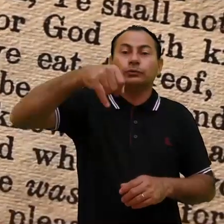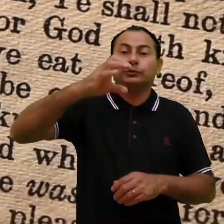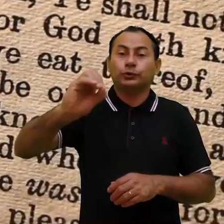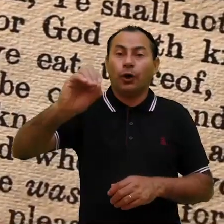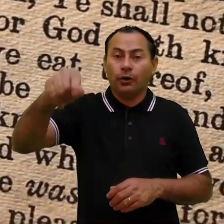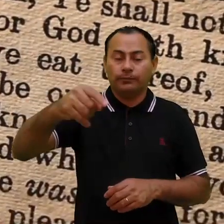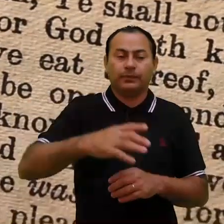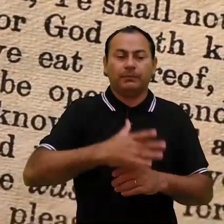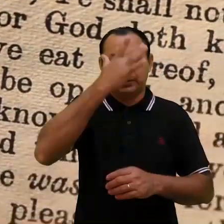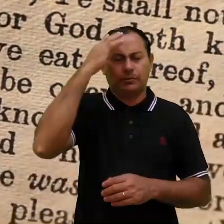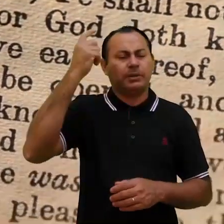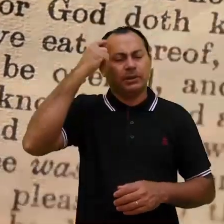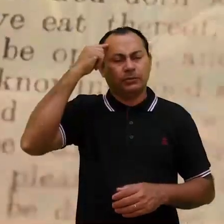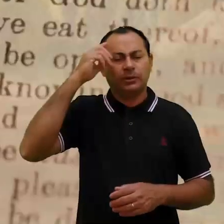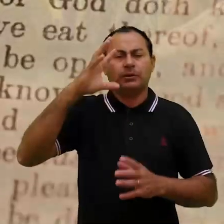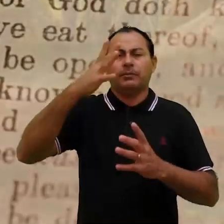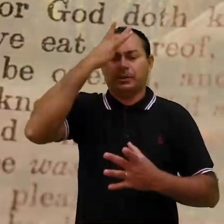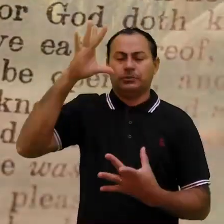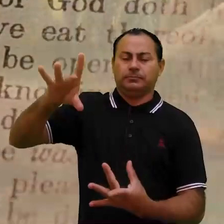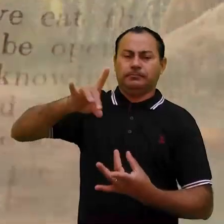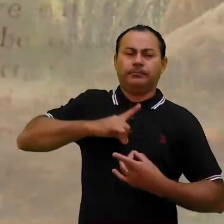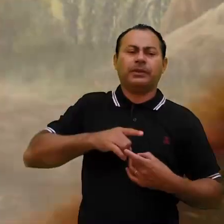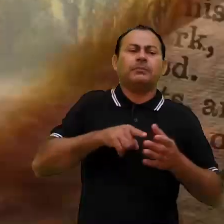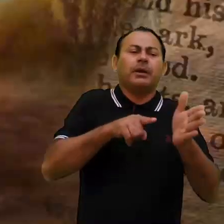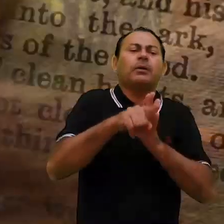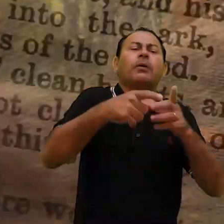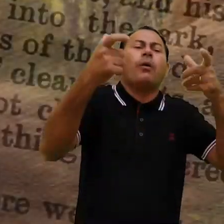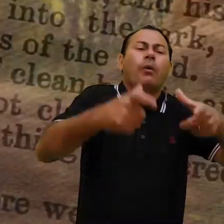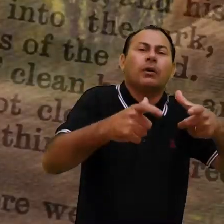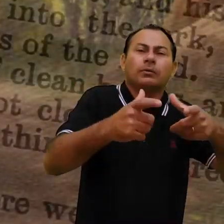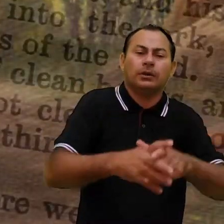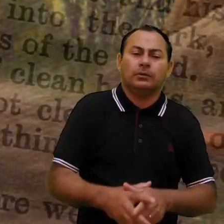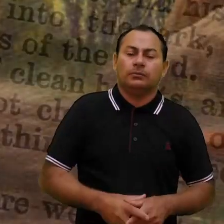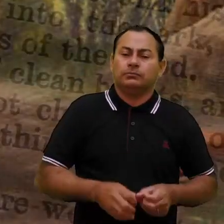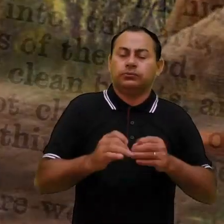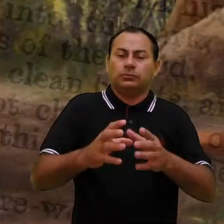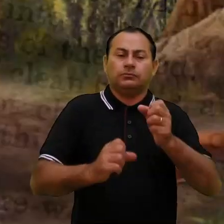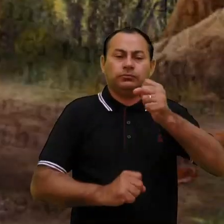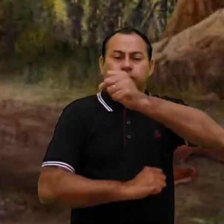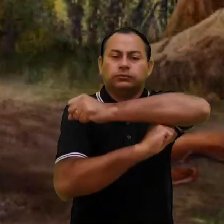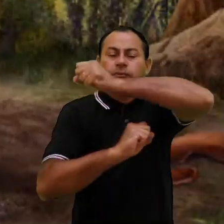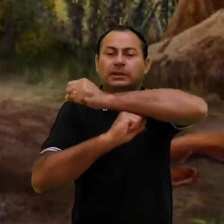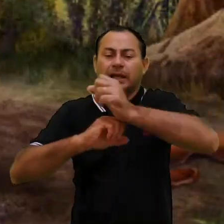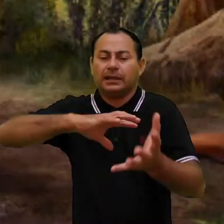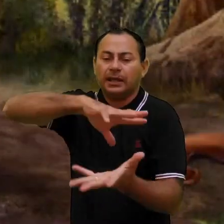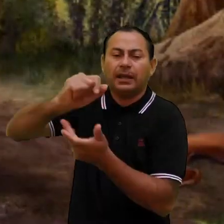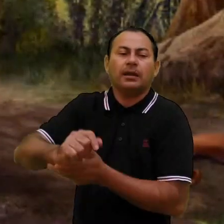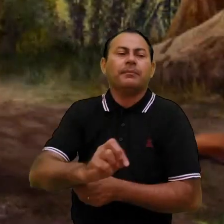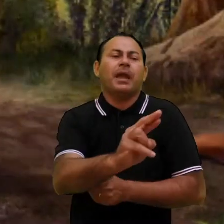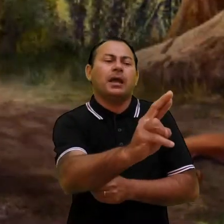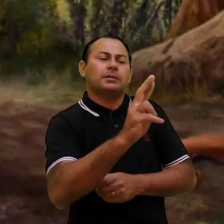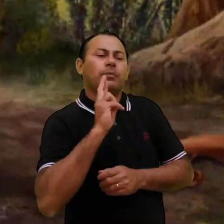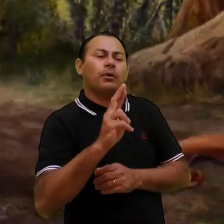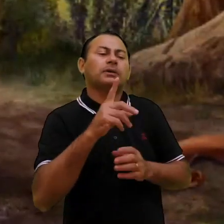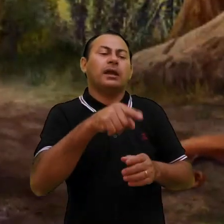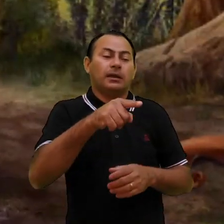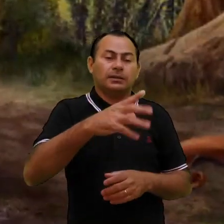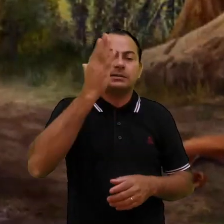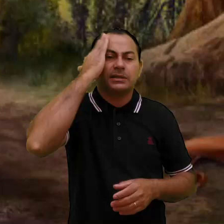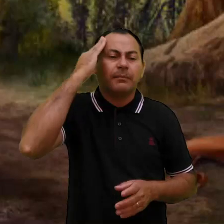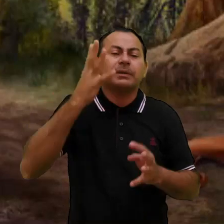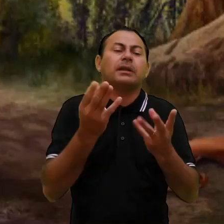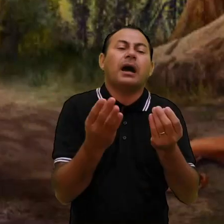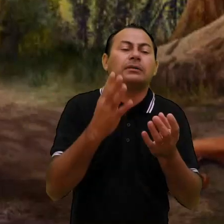e homem espiritual, com a pergunta: onde você estava quando lancei os alicerces da terra? Responda-me se é que você